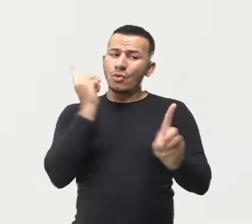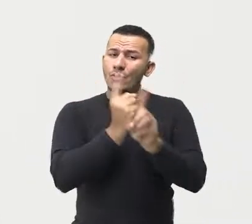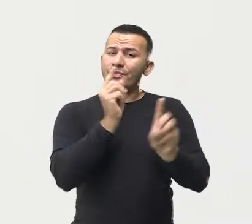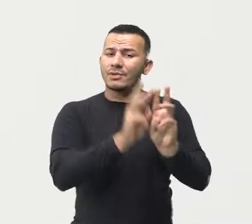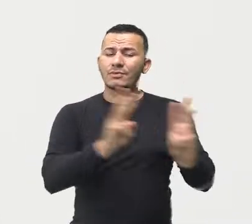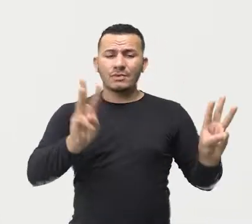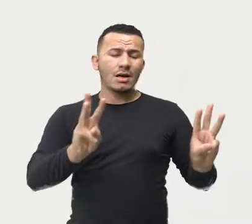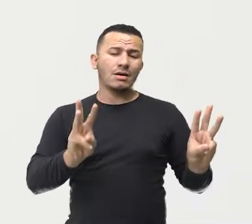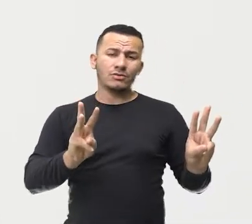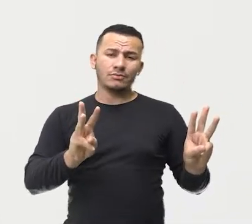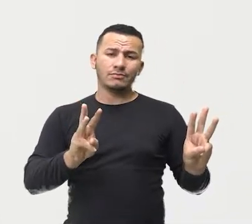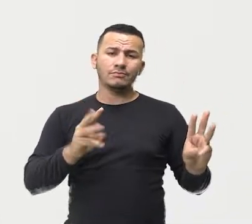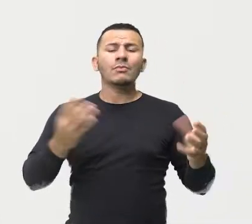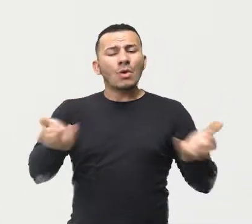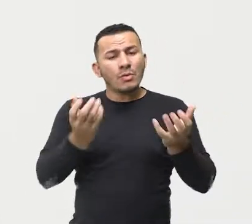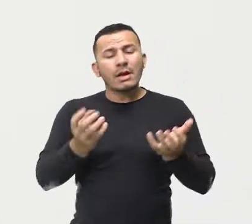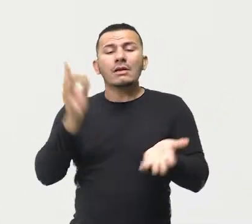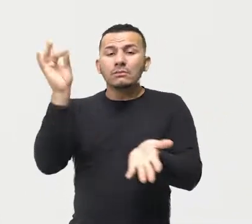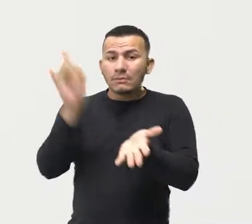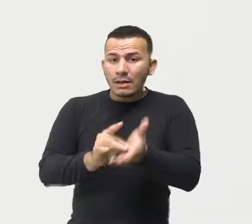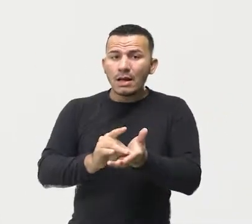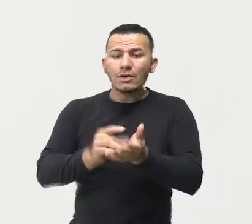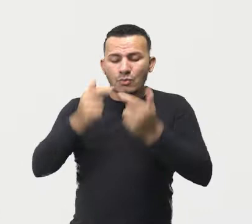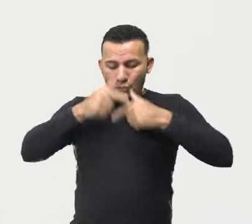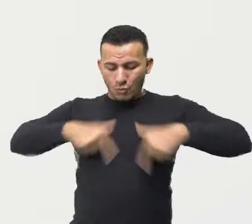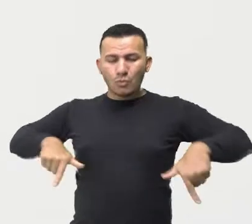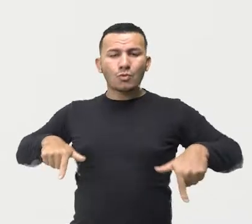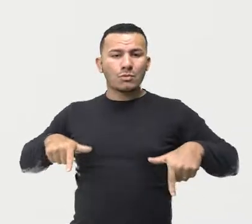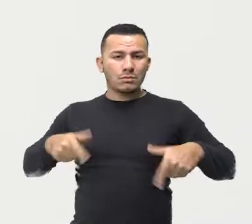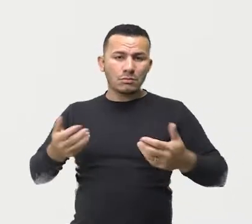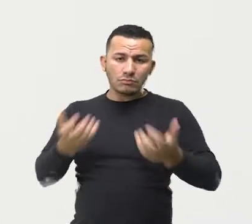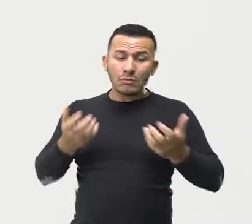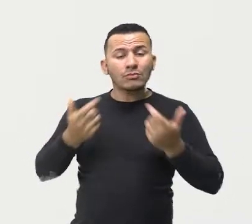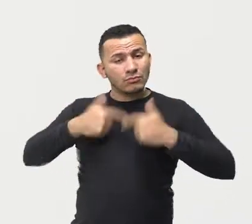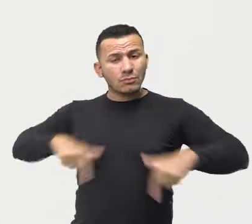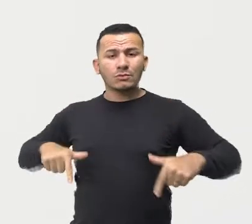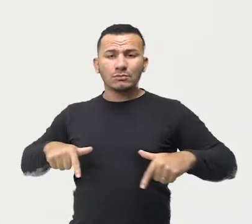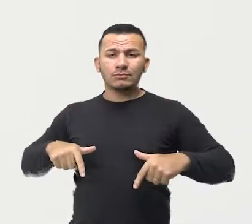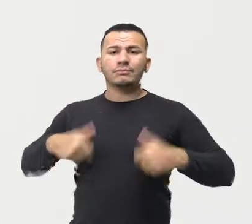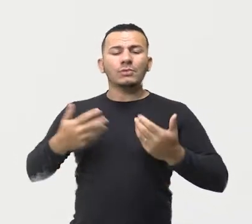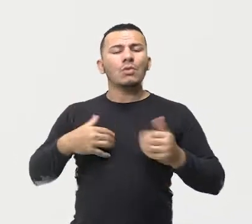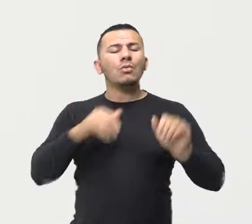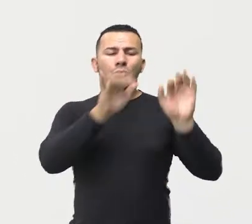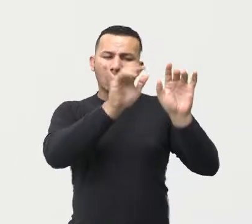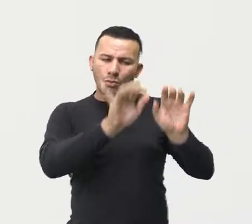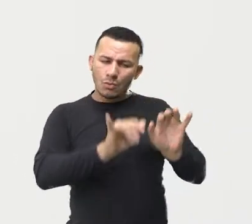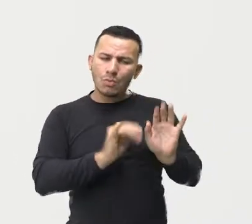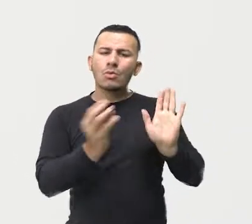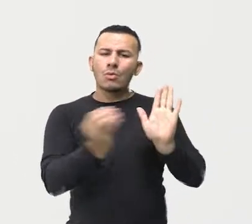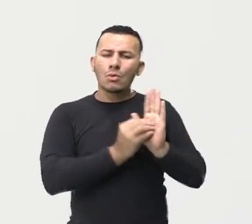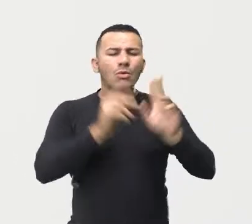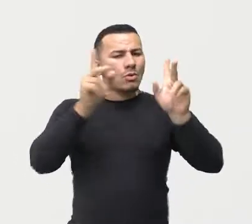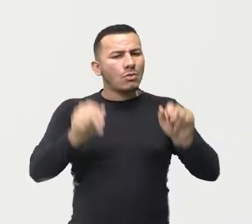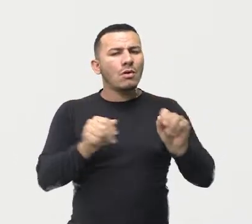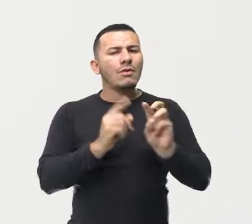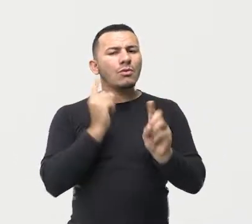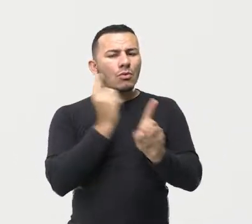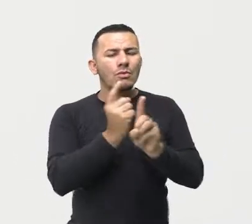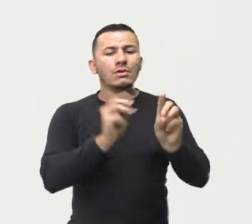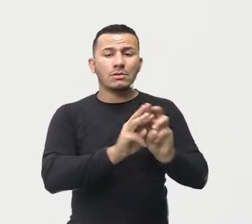e que gostaria do produto sem nenhuma logo conforme o que vi no site